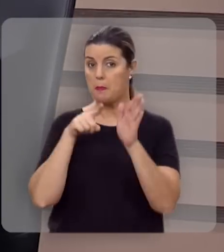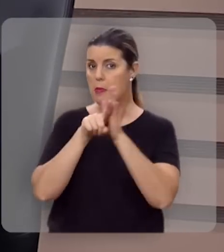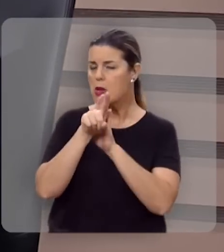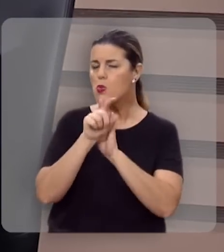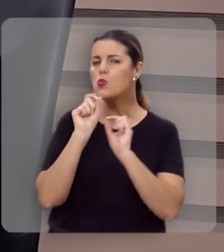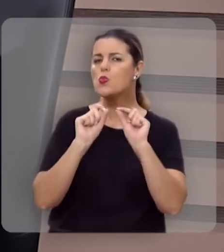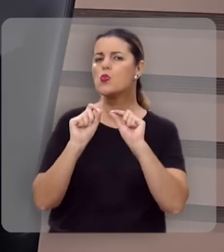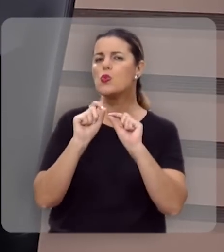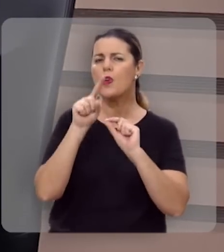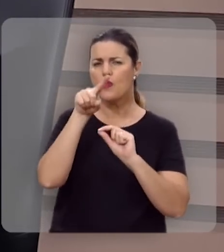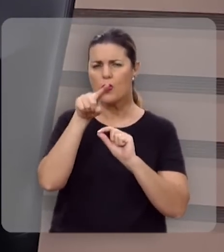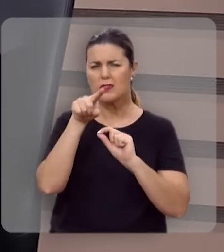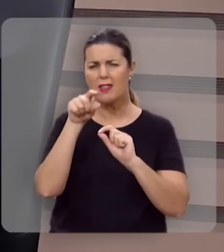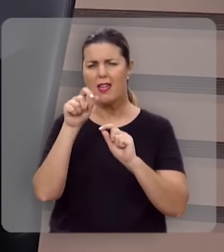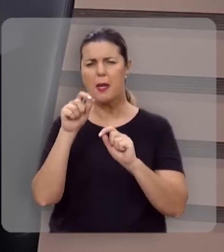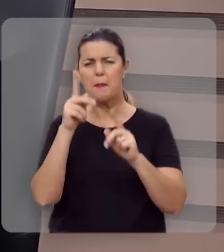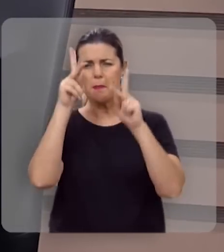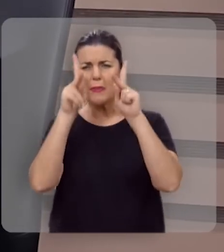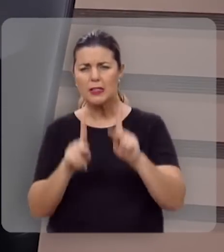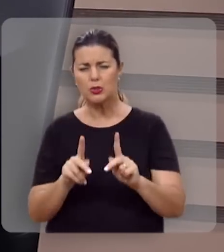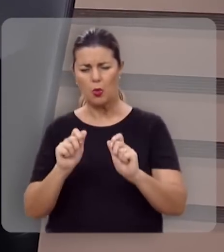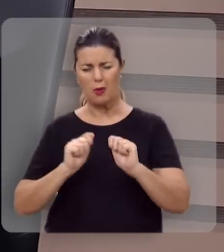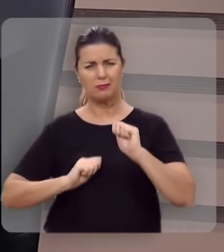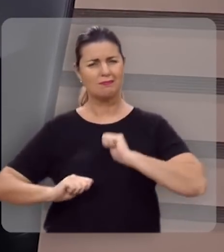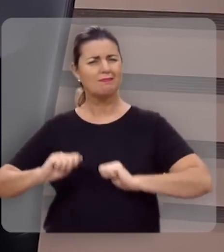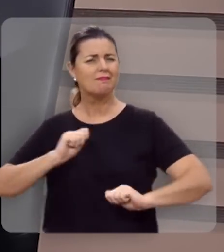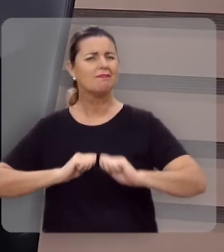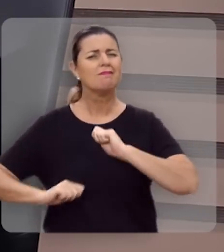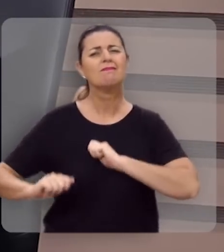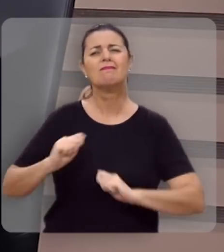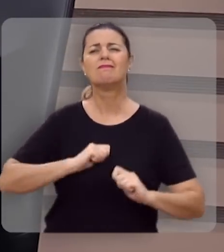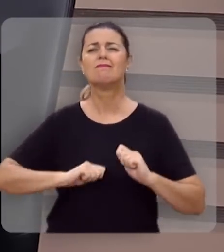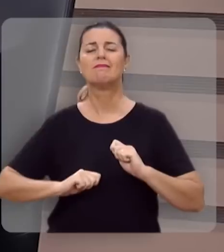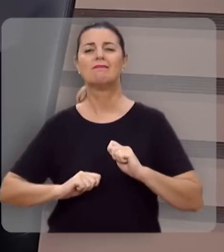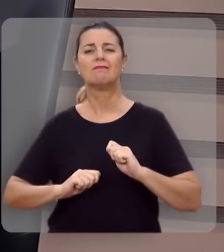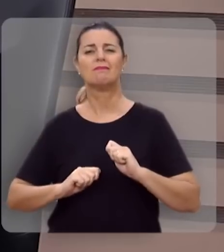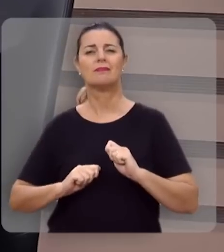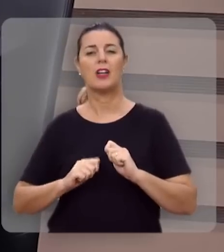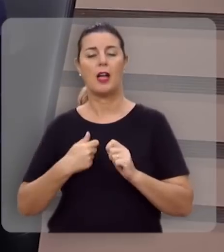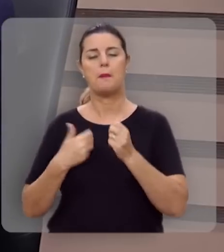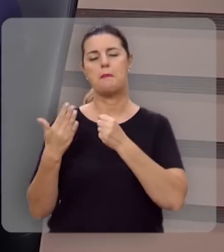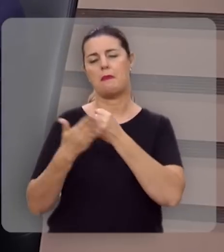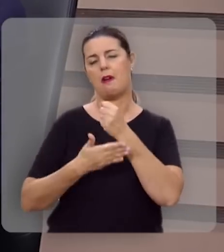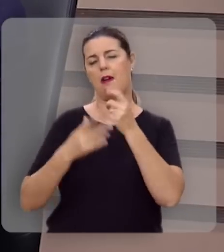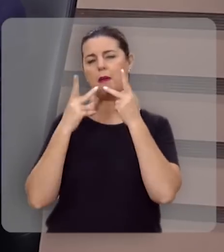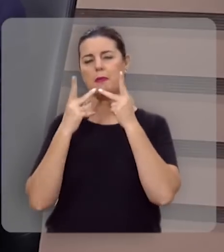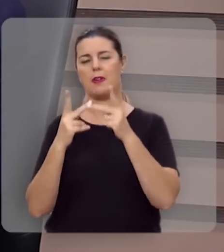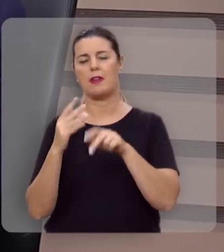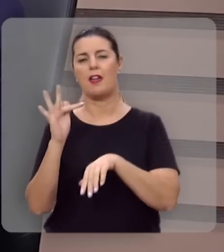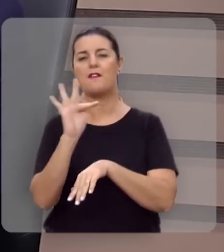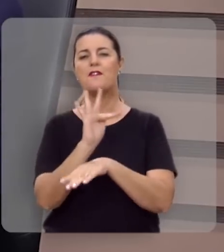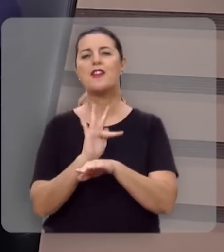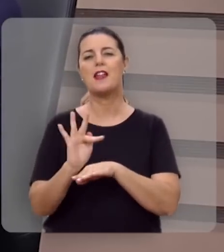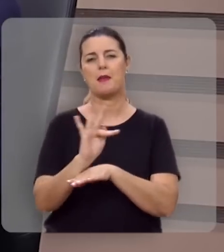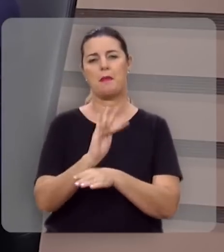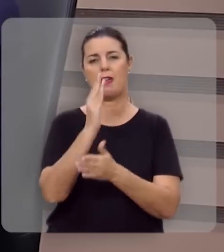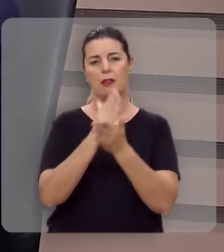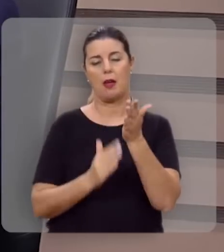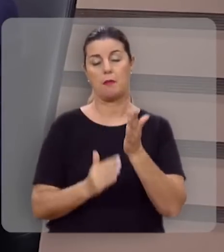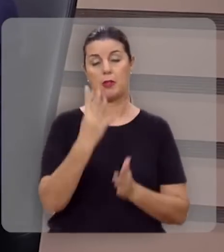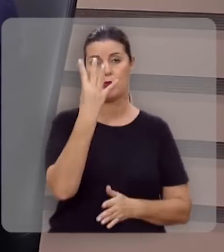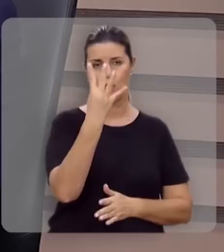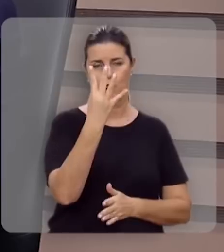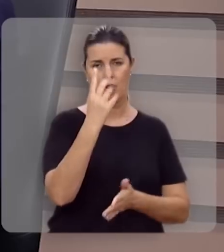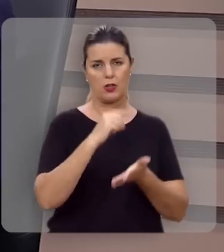pergunta: você é uma pessoa ansiosa? Eu vou basear esta mensagem em Filipenses capítulo